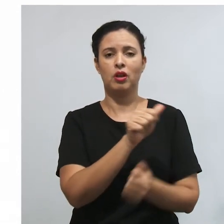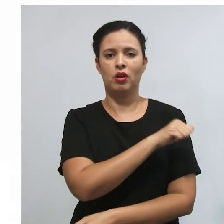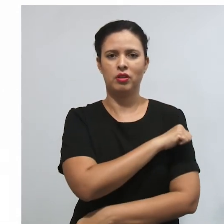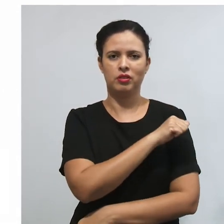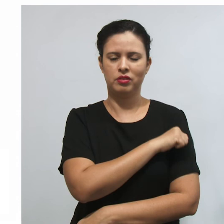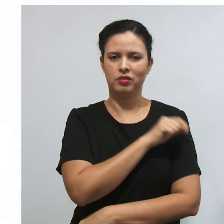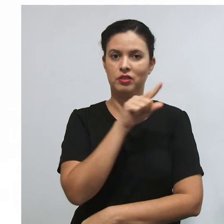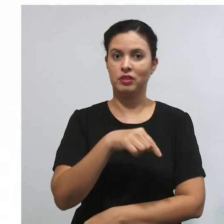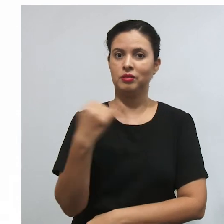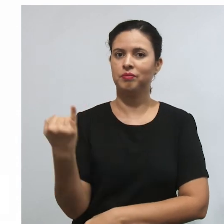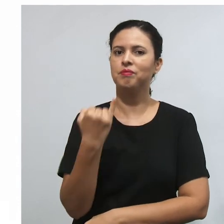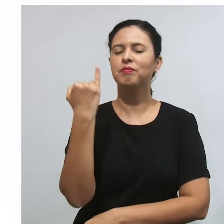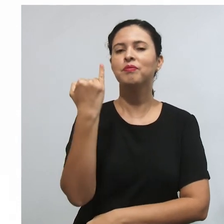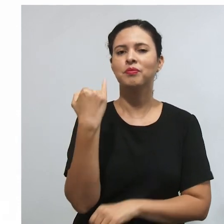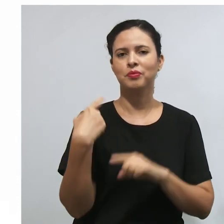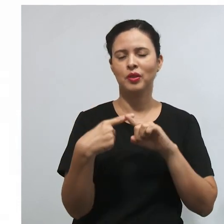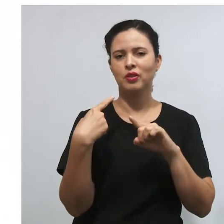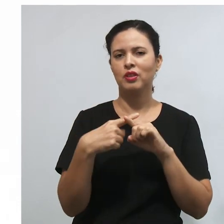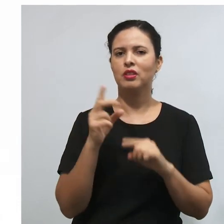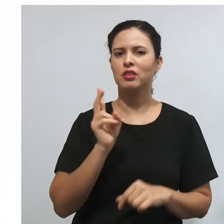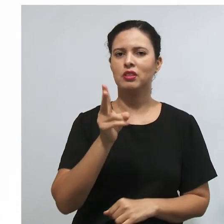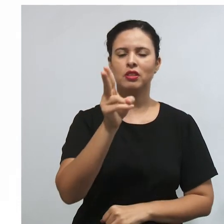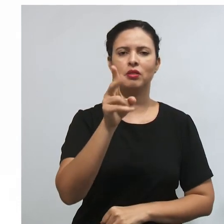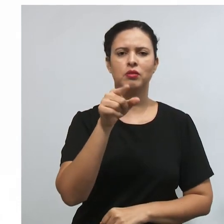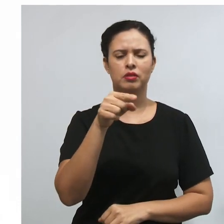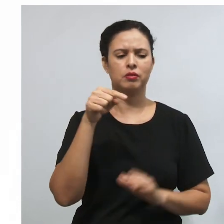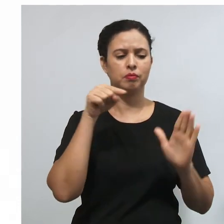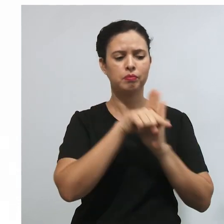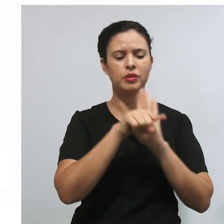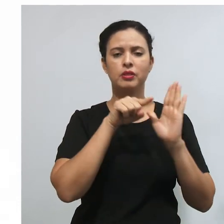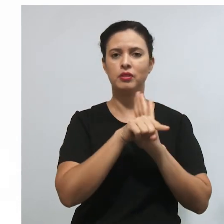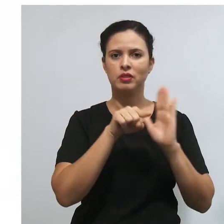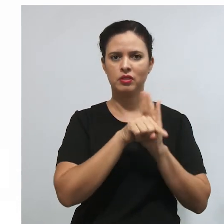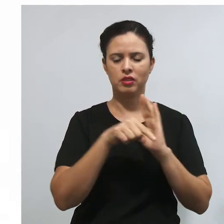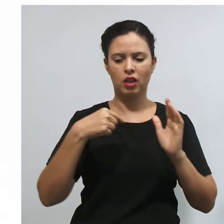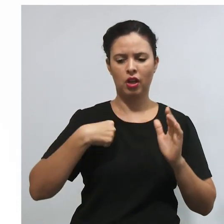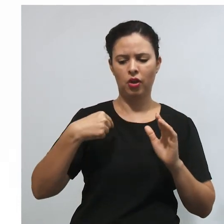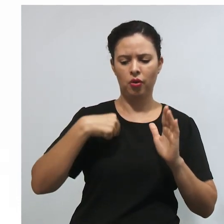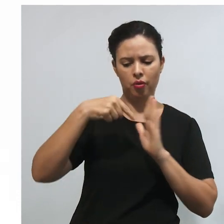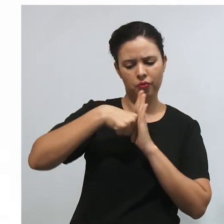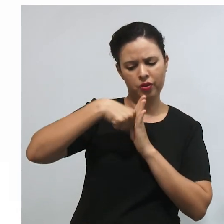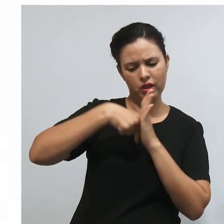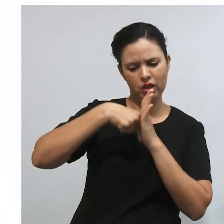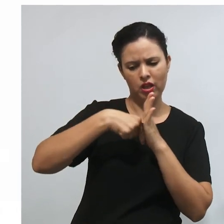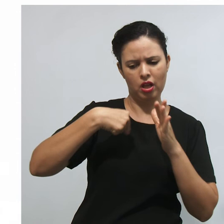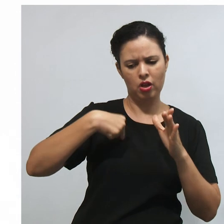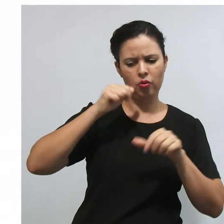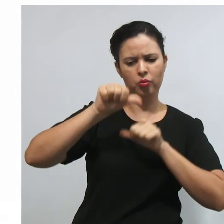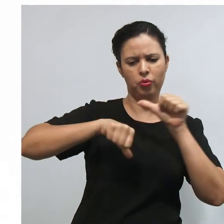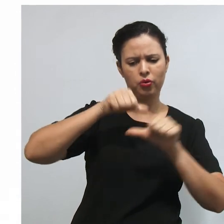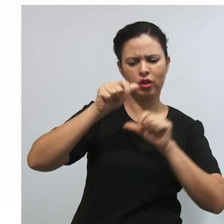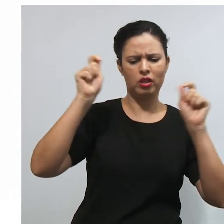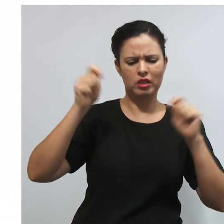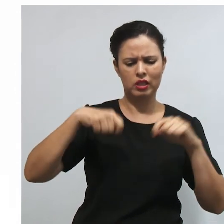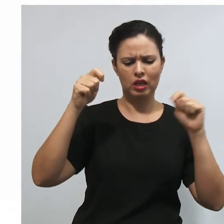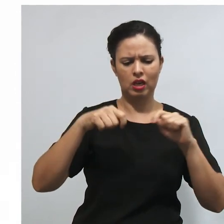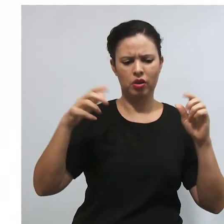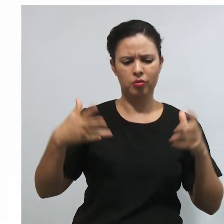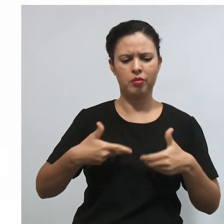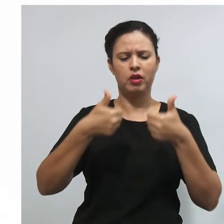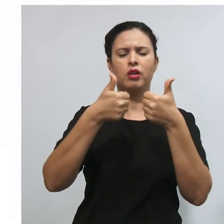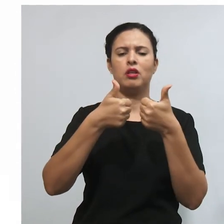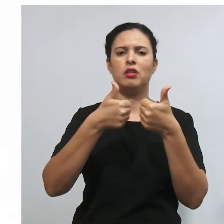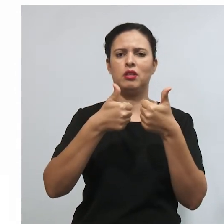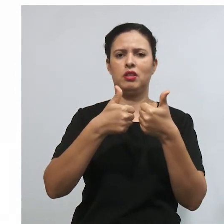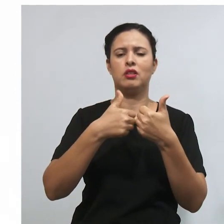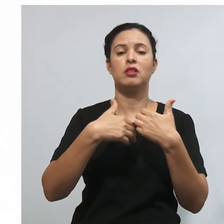pergunta maravilhosa, né? Porque você vai sempre se permitir dizer assim: poxa, eu posso mudar e eu posso aperfeiçoar.